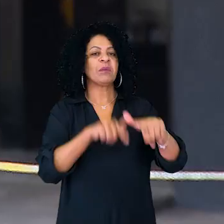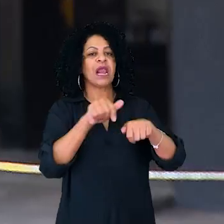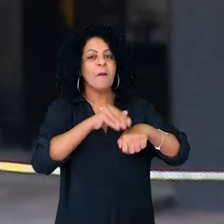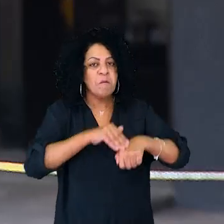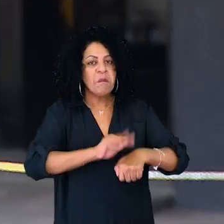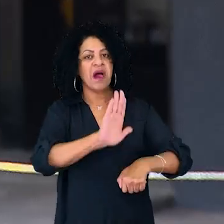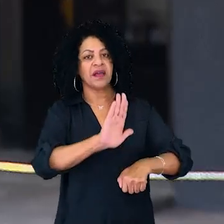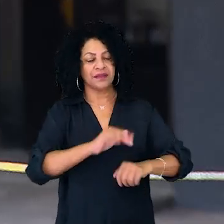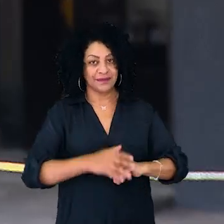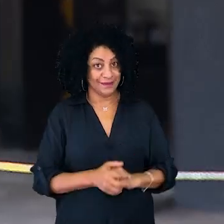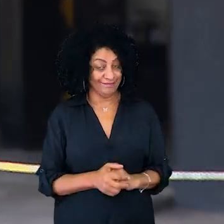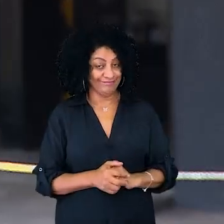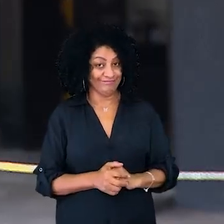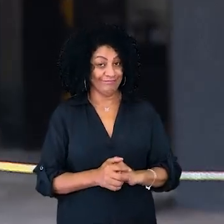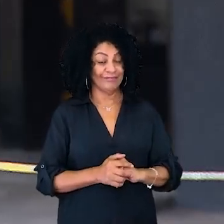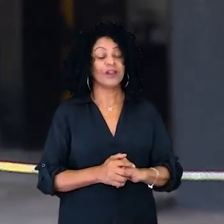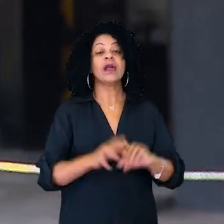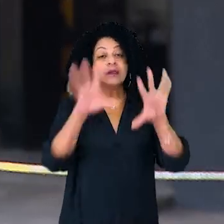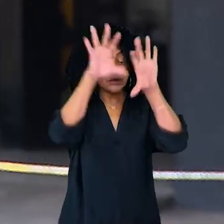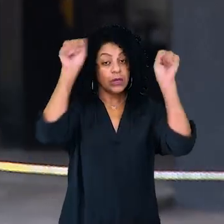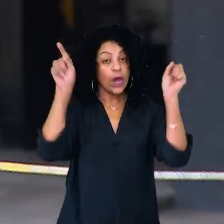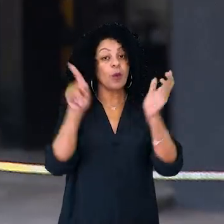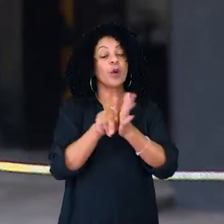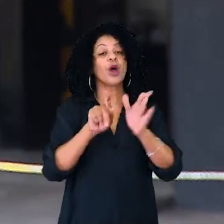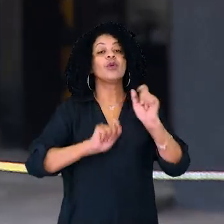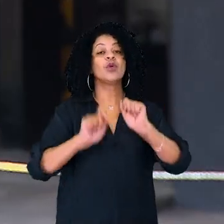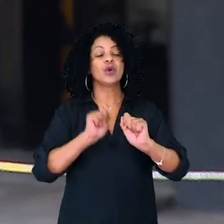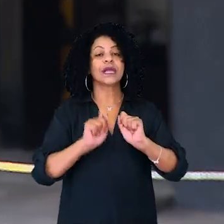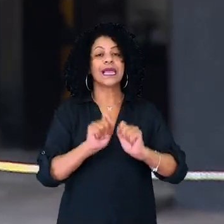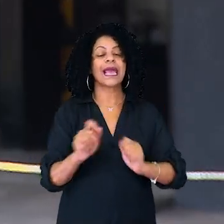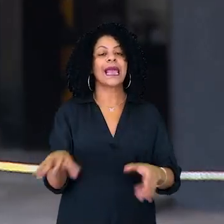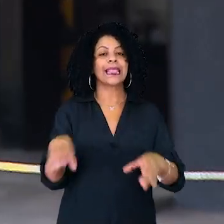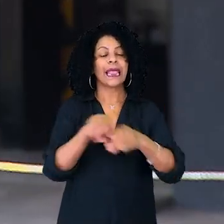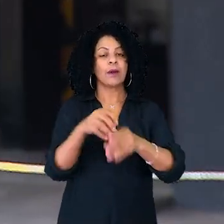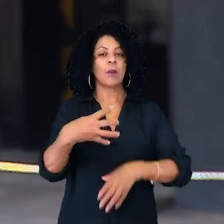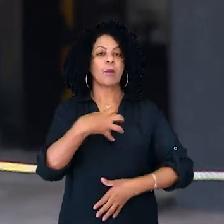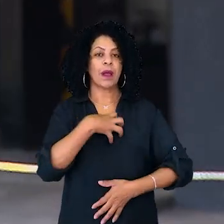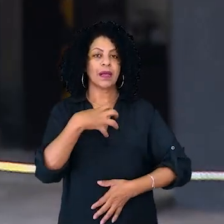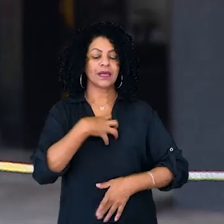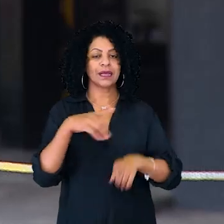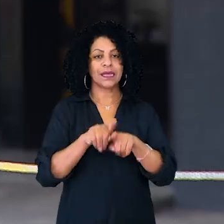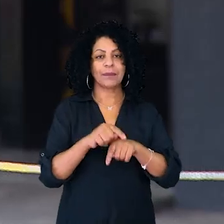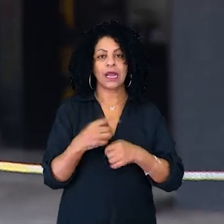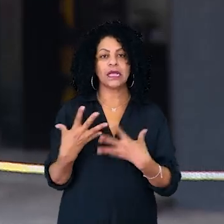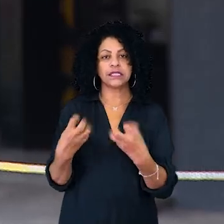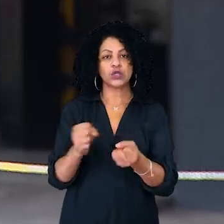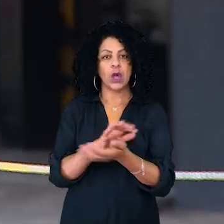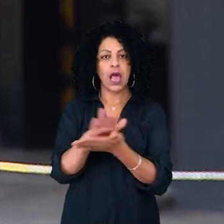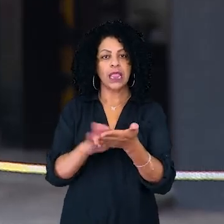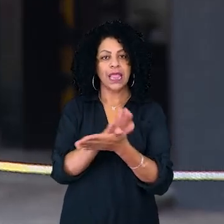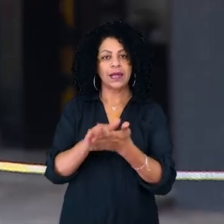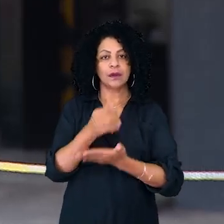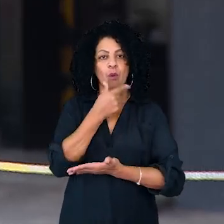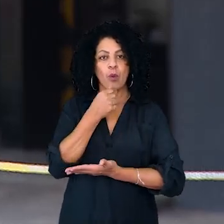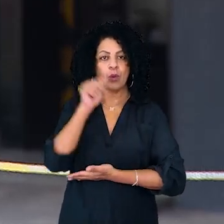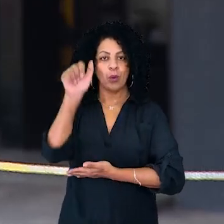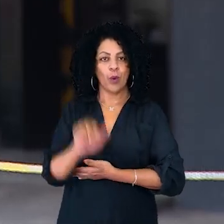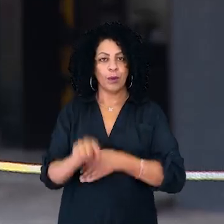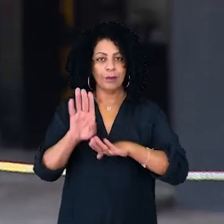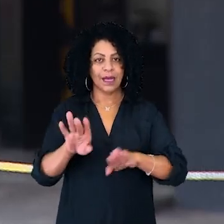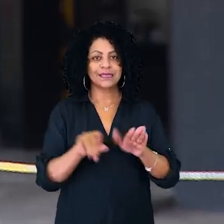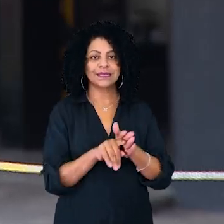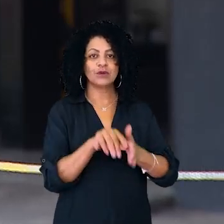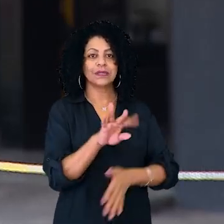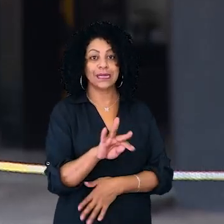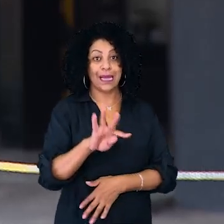das habituais. O Tribunal Regional do Trabalho da 5ª Região, na Bahia, negou o pedido do operador de máquinas. Para o TRT,